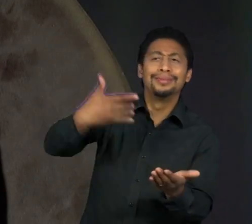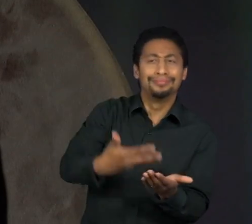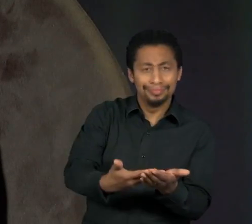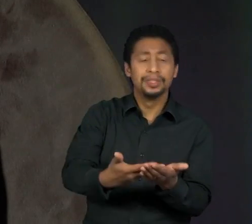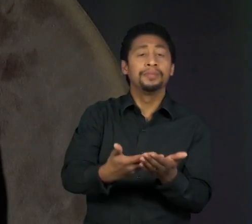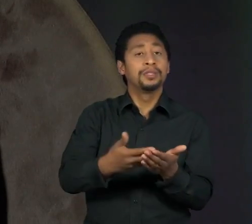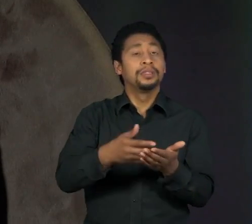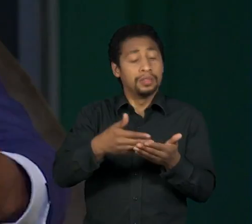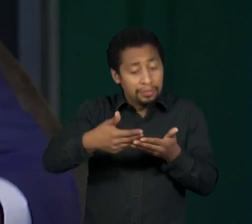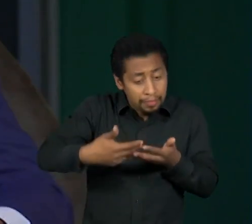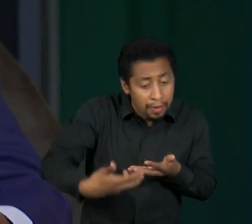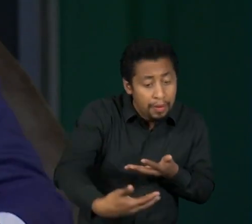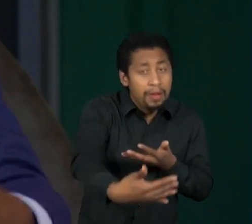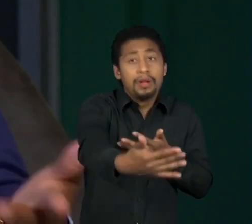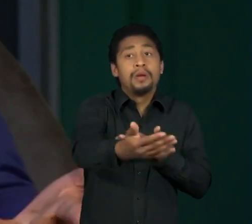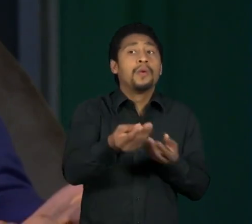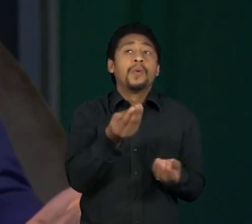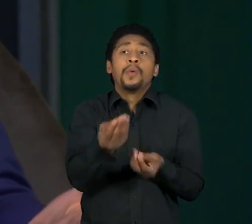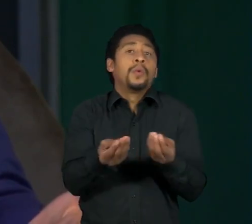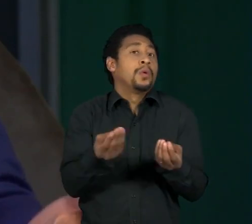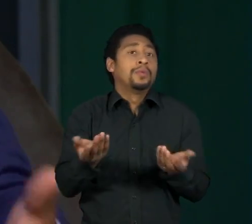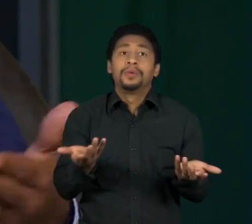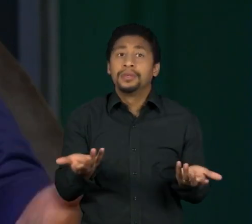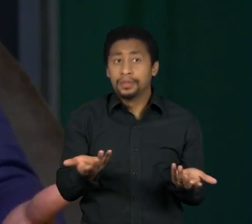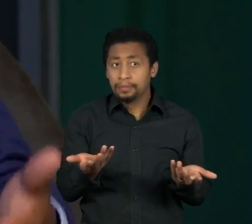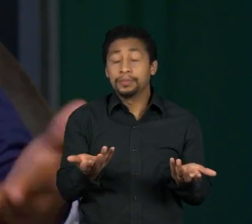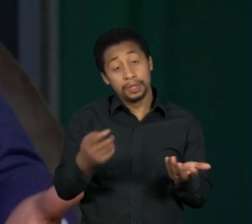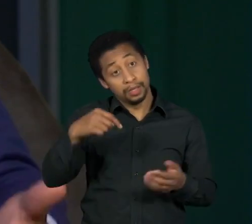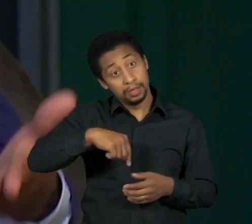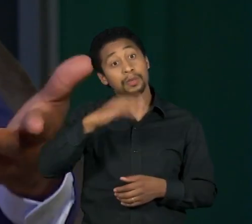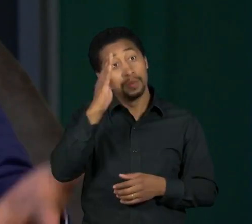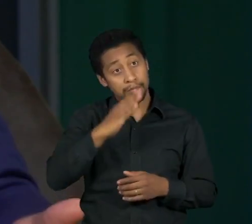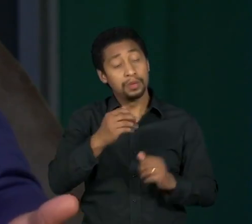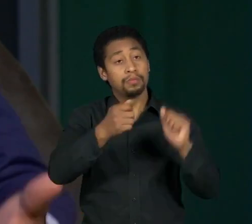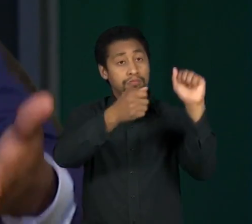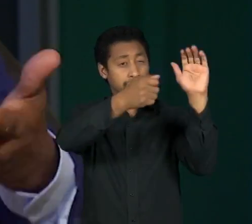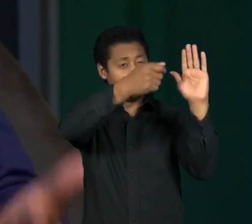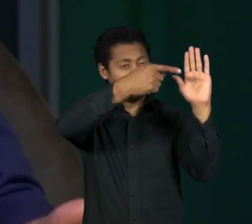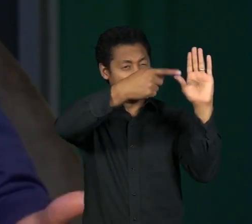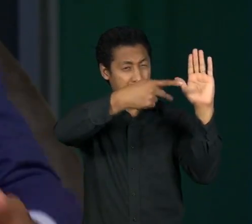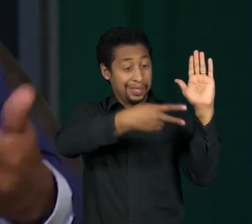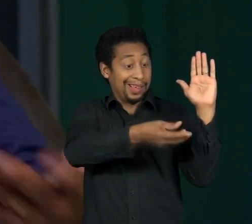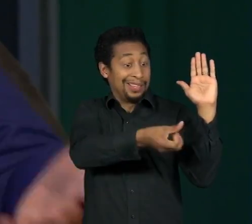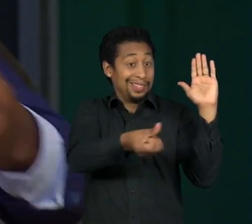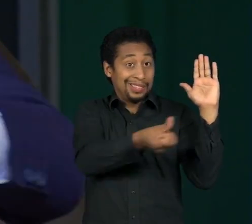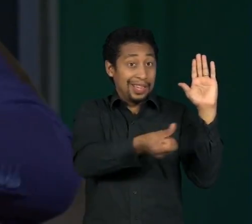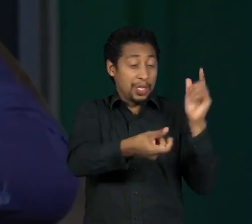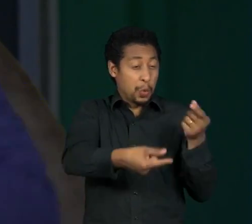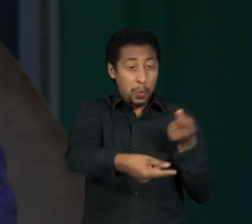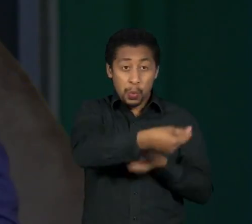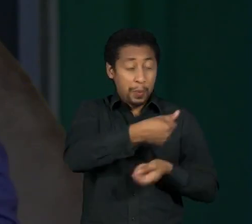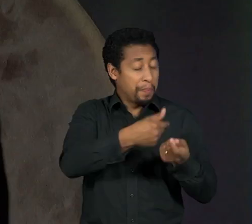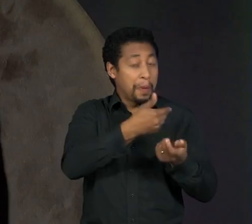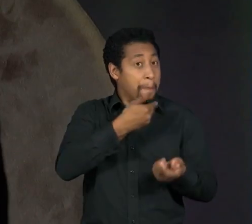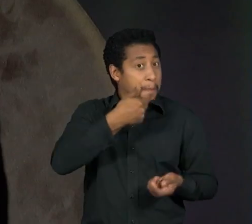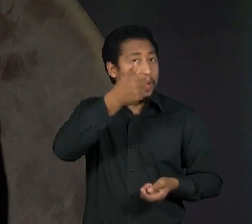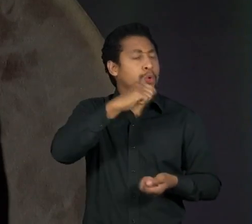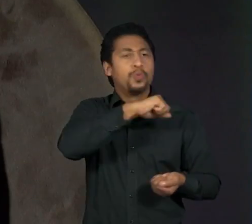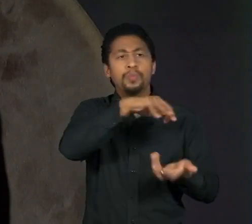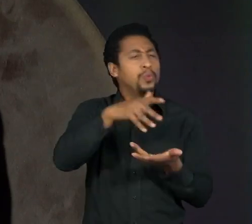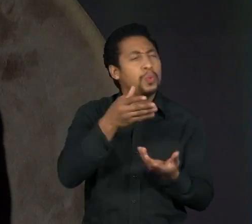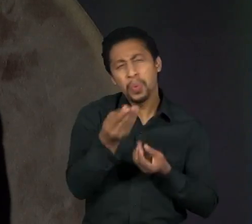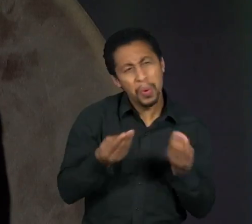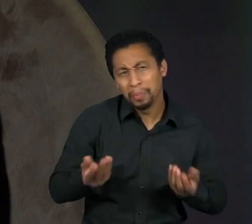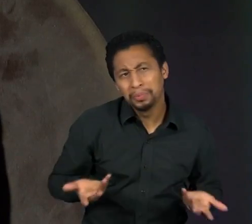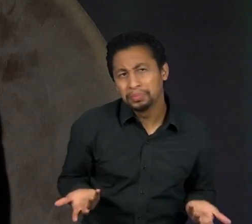sendo uma história quando, em algum momento, nós chegamos a ser até a 6ª economia do mundo. Como é que se explica isso? Então, não